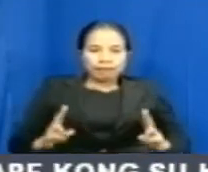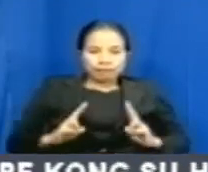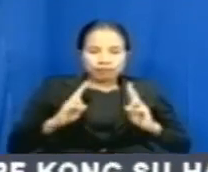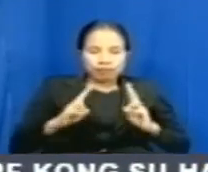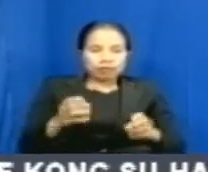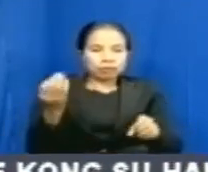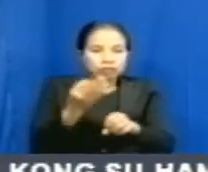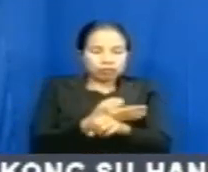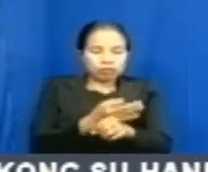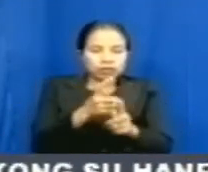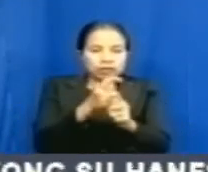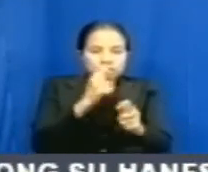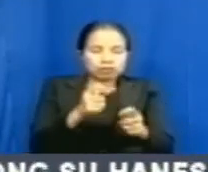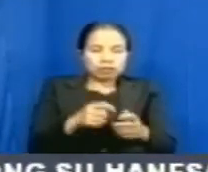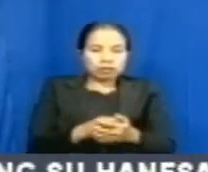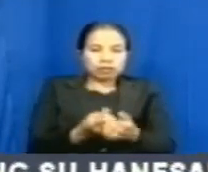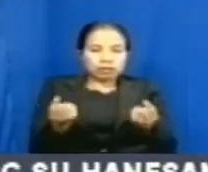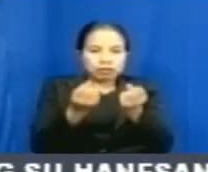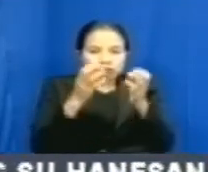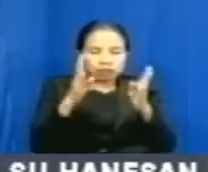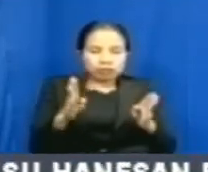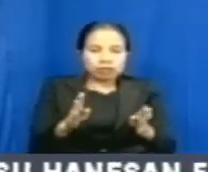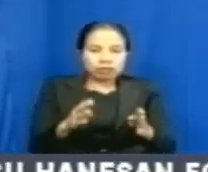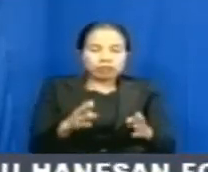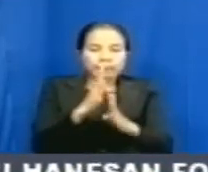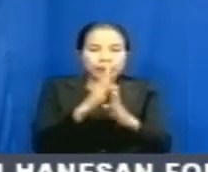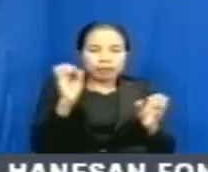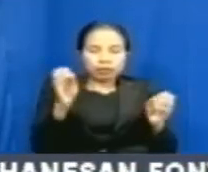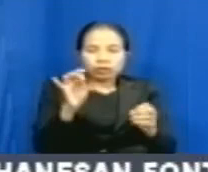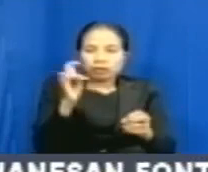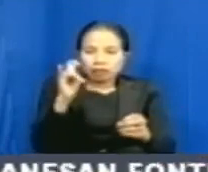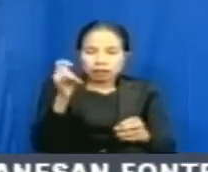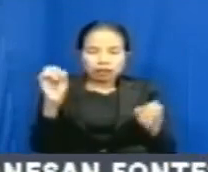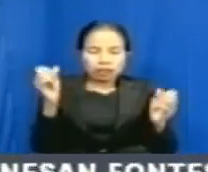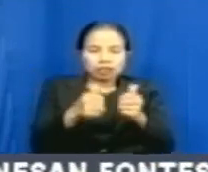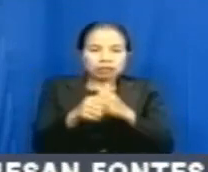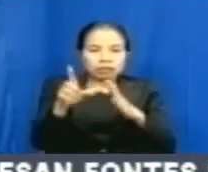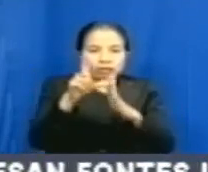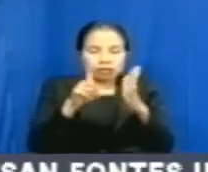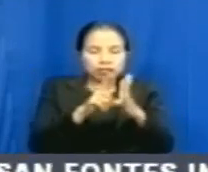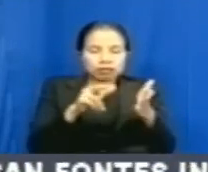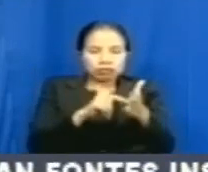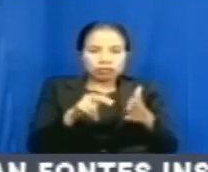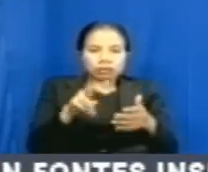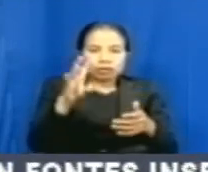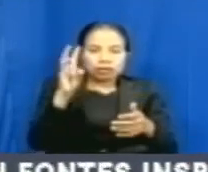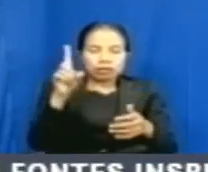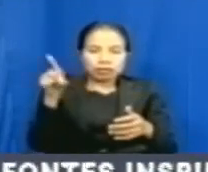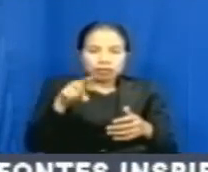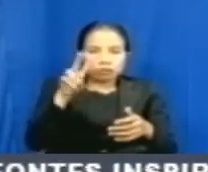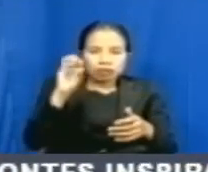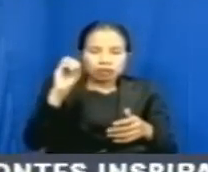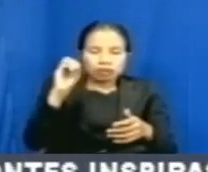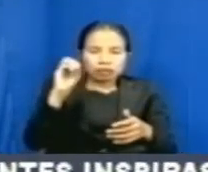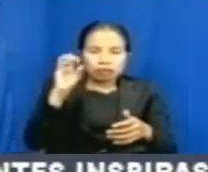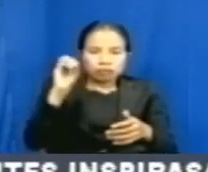Nian. Banqueira condutores microlete no táxi Cira lá cumpre lei código estrada número Nembara de Rungratolo. Maca Polícia